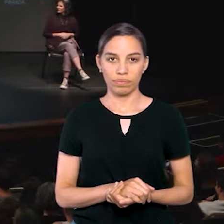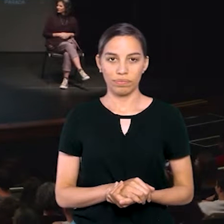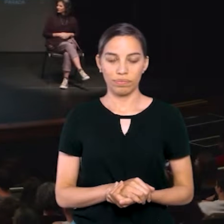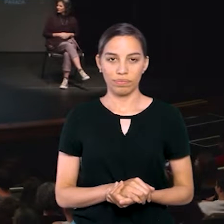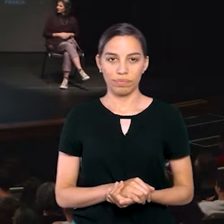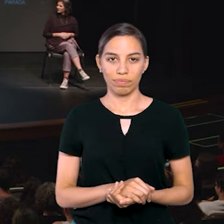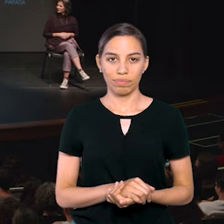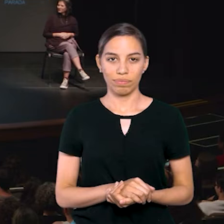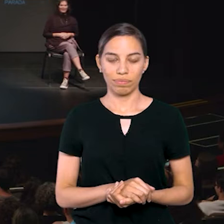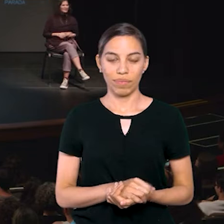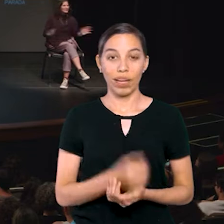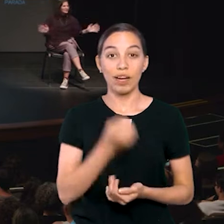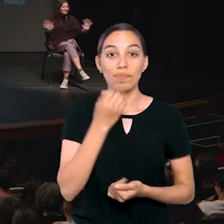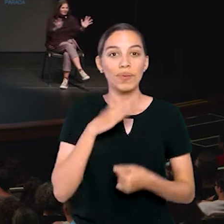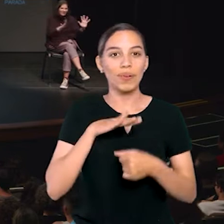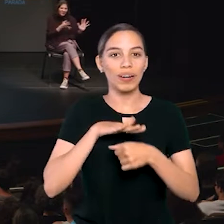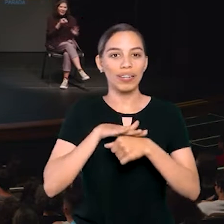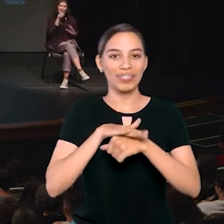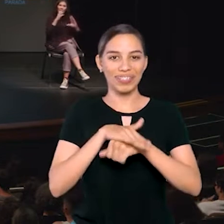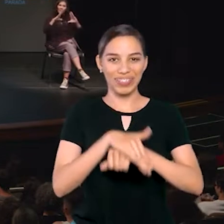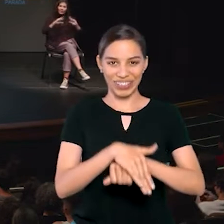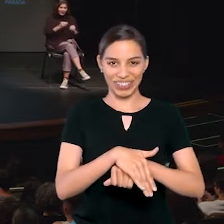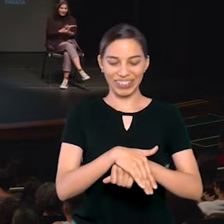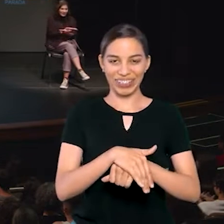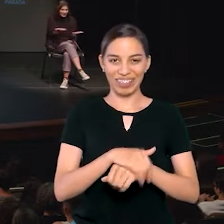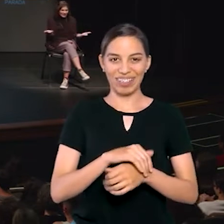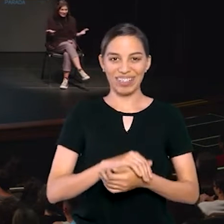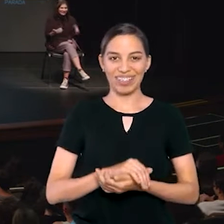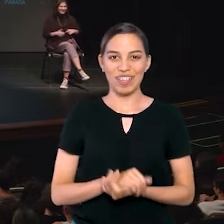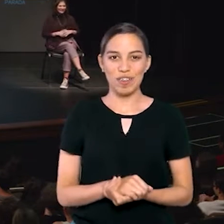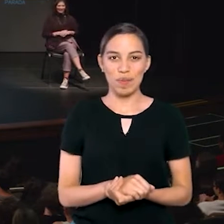Nhana Butândio, boa noite.